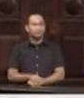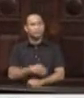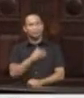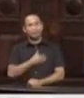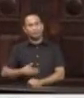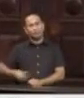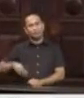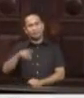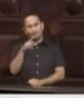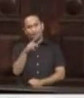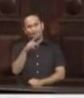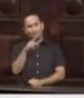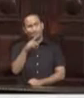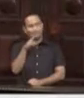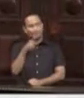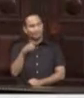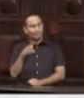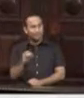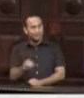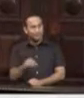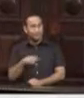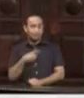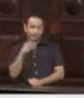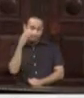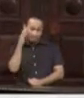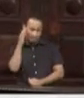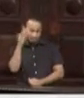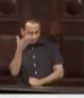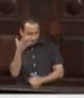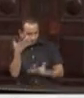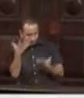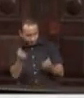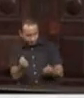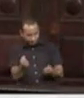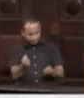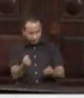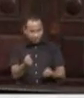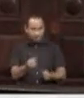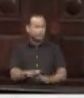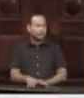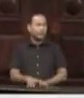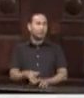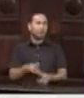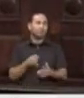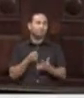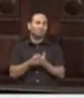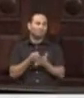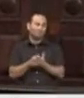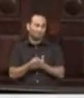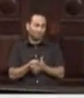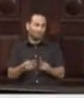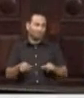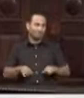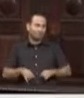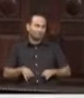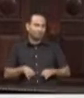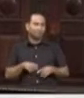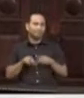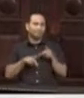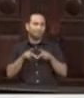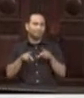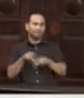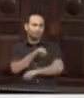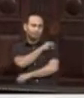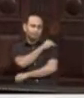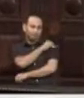PMDB resolveram aceitar de cabeça baixa para sacrificar ainda mais a população do estado do Rio de Janeiro. Então, para